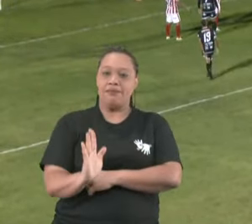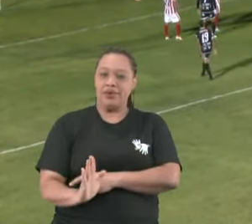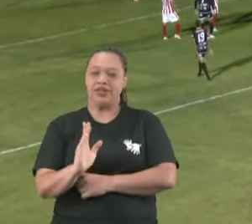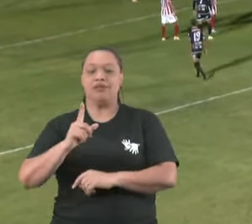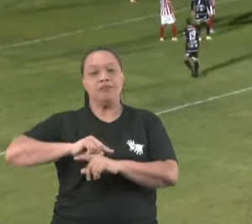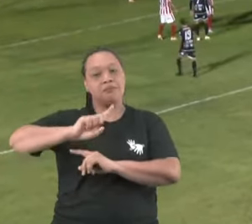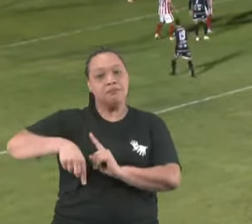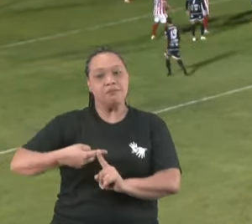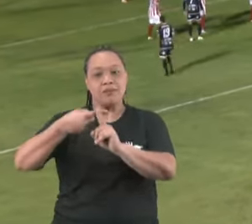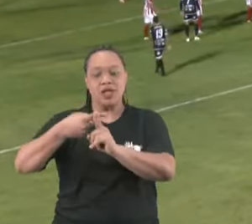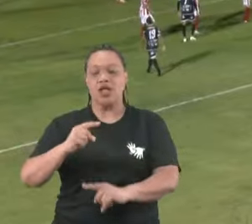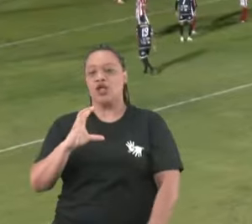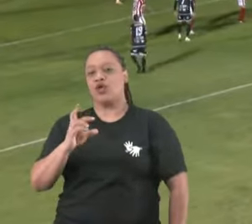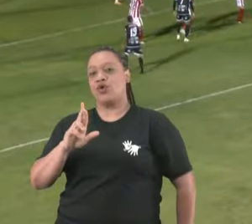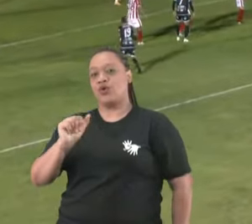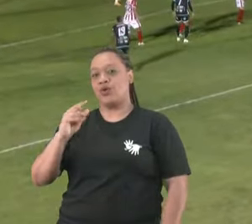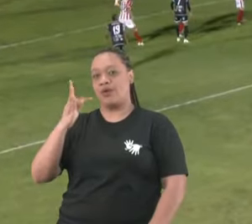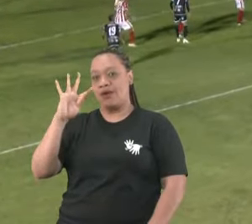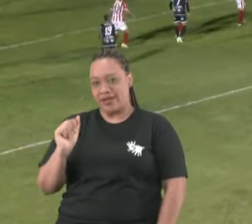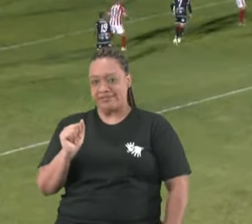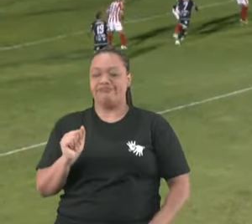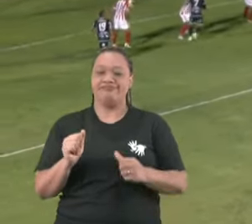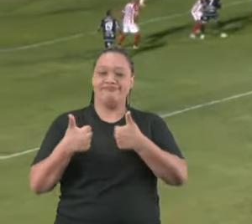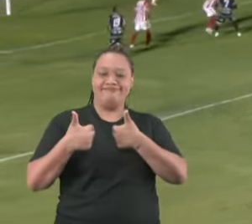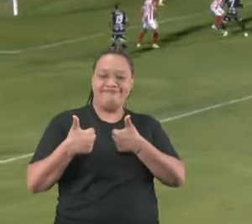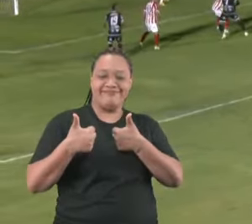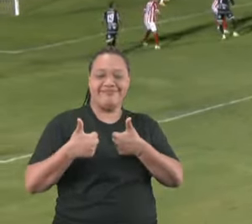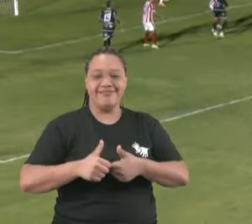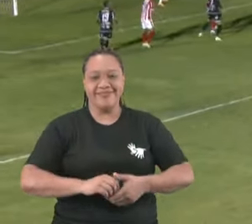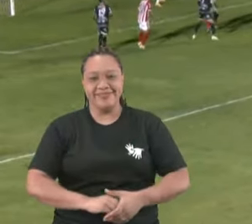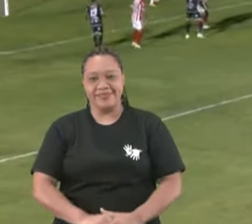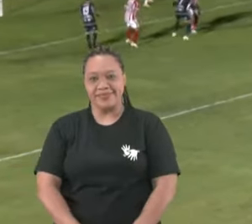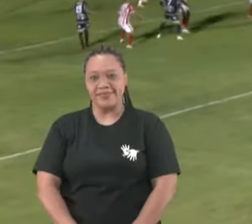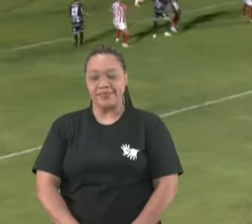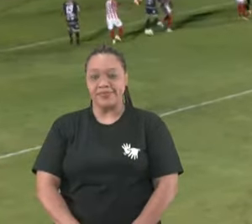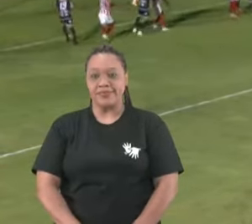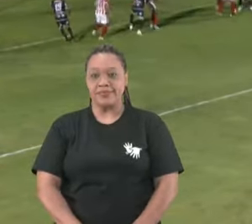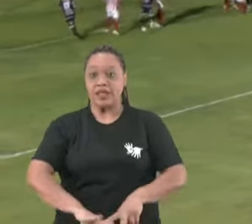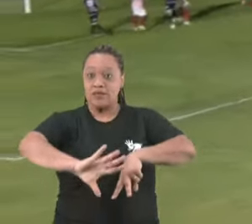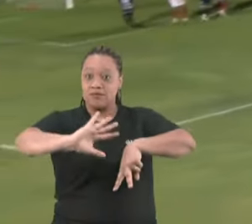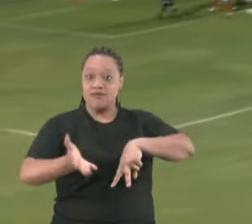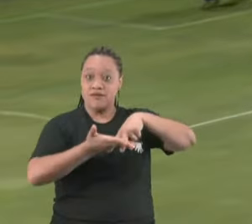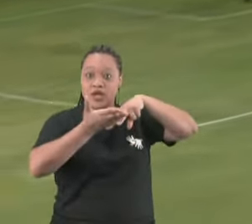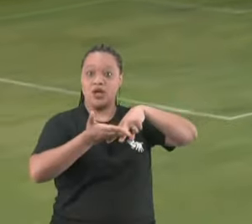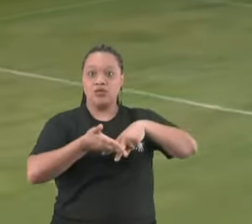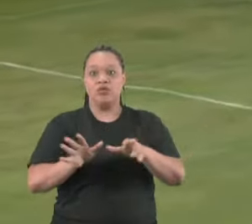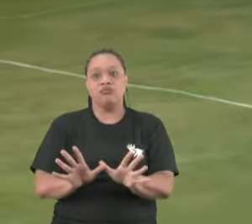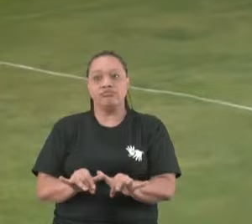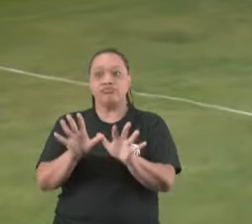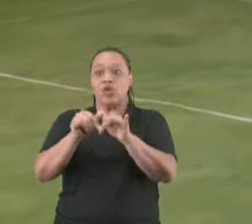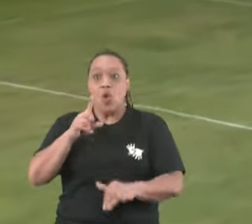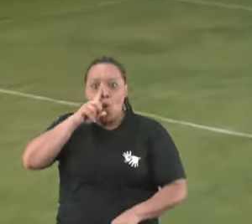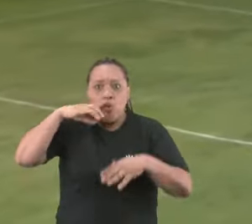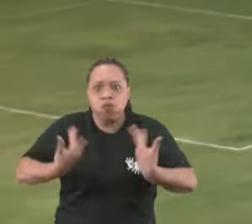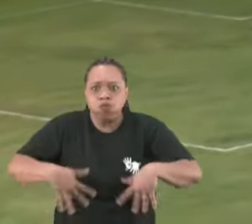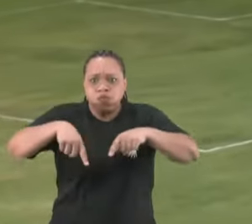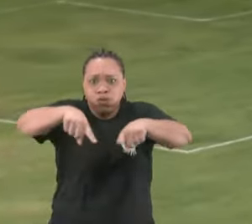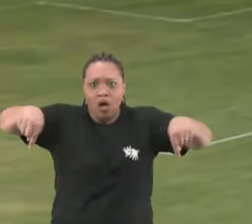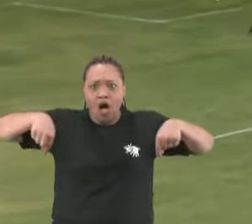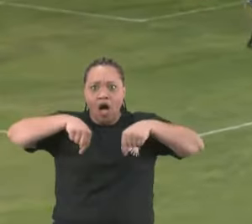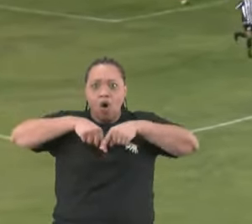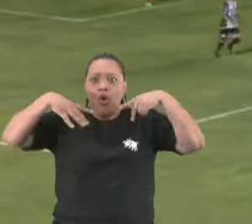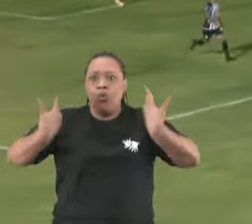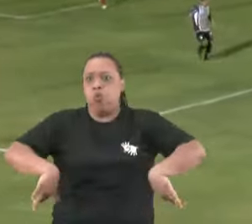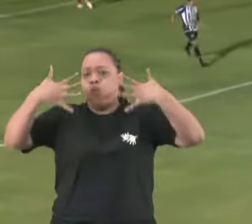mais croata, né? É o brasileiro mais croata, tá certo. Vem a falta para o Asa, bola perigosa no pagode do Galo.